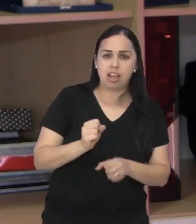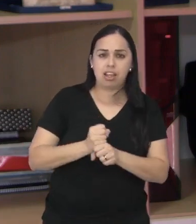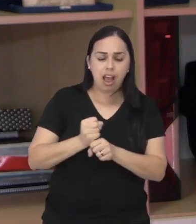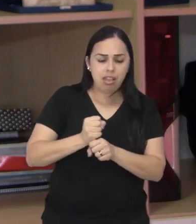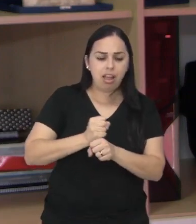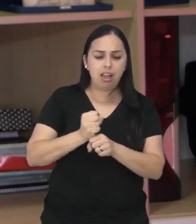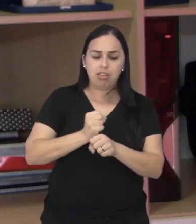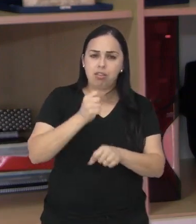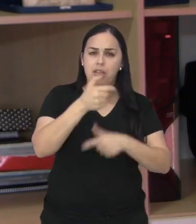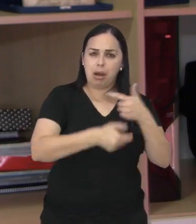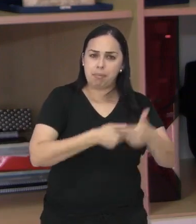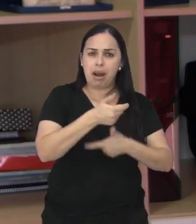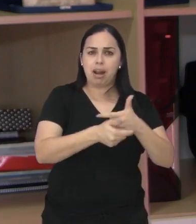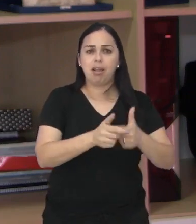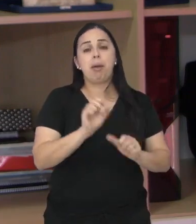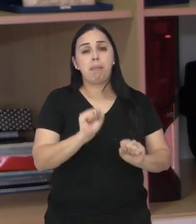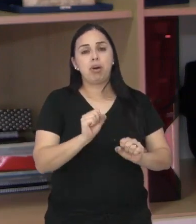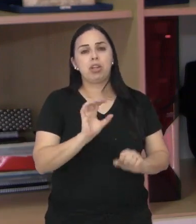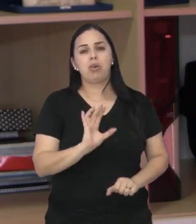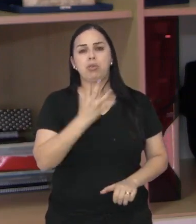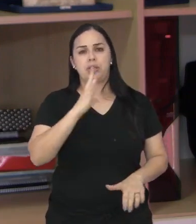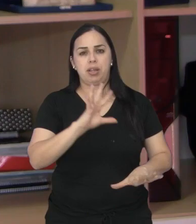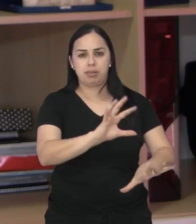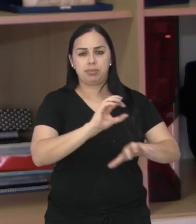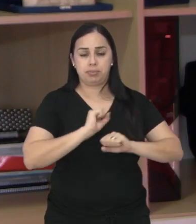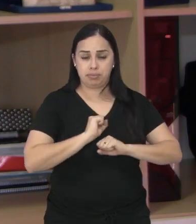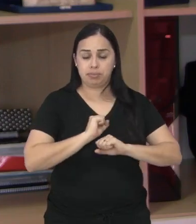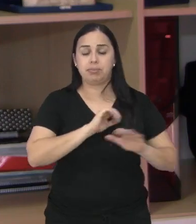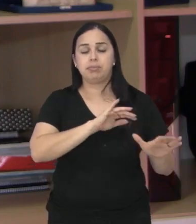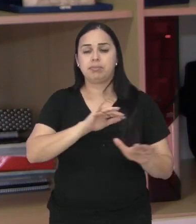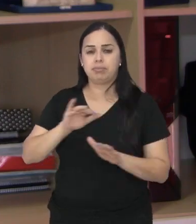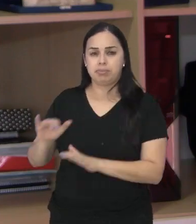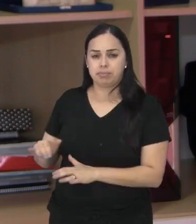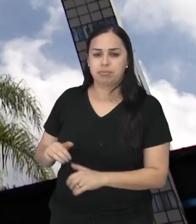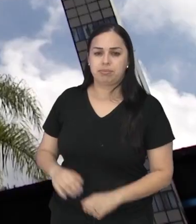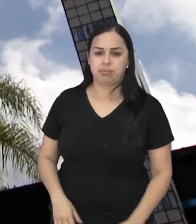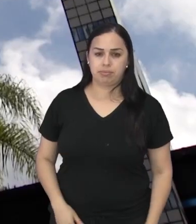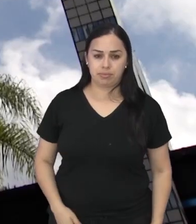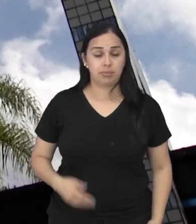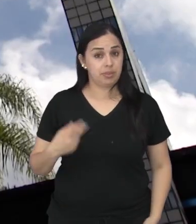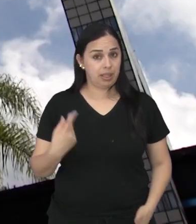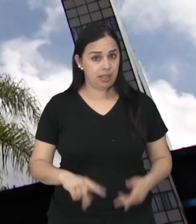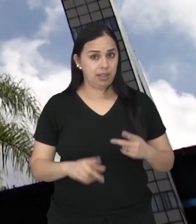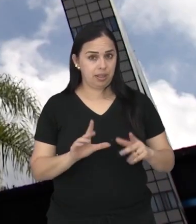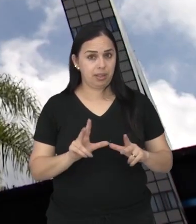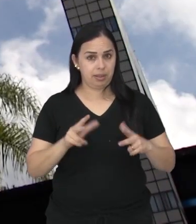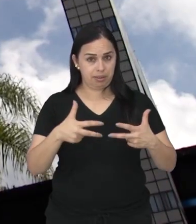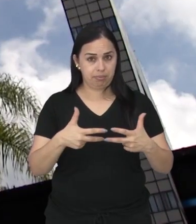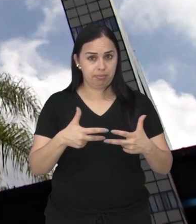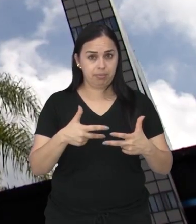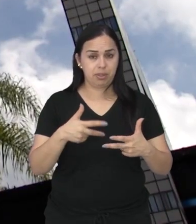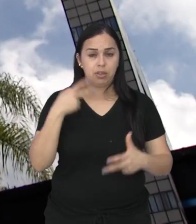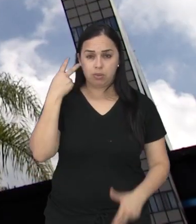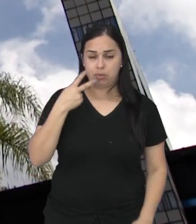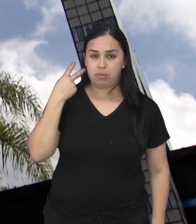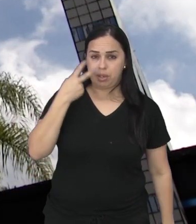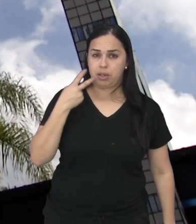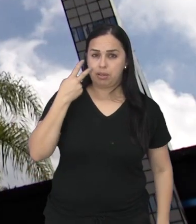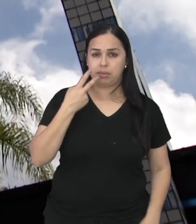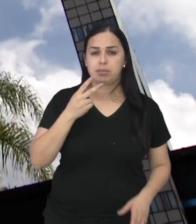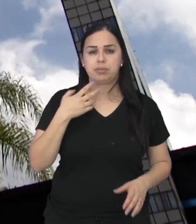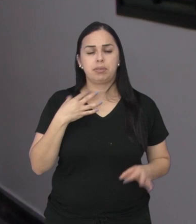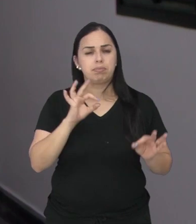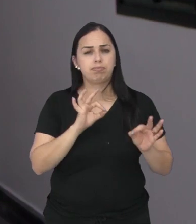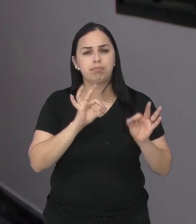exposição a um ambiente insalubre. Temos os riscos biológicos. E aqui na Câmara Municipal, os vereadores